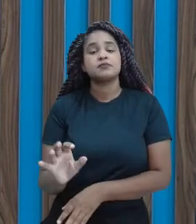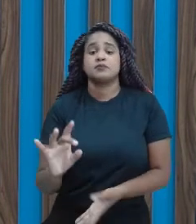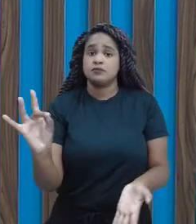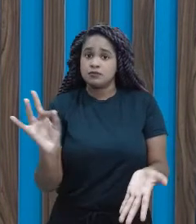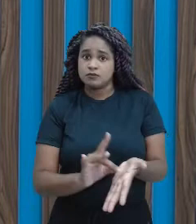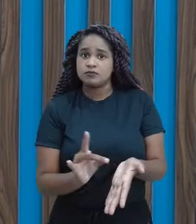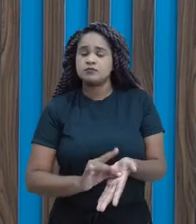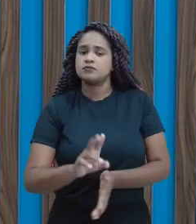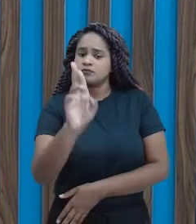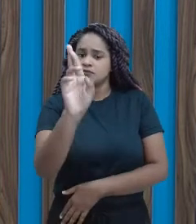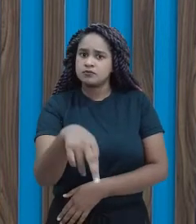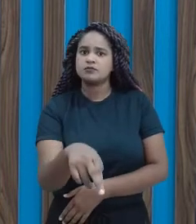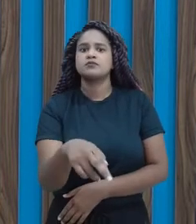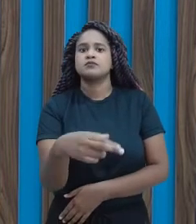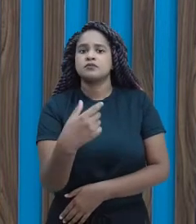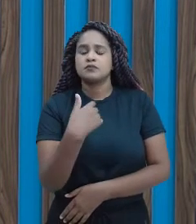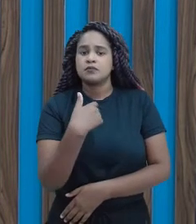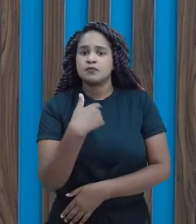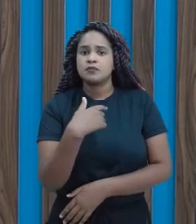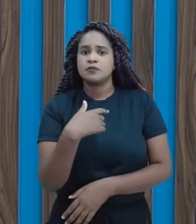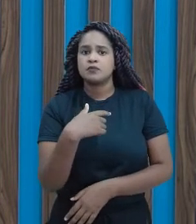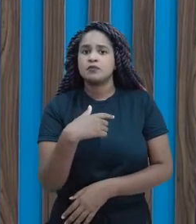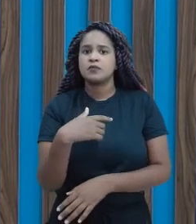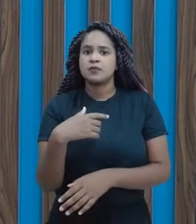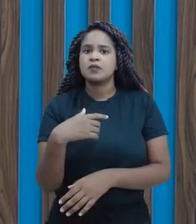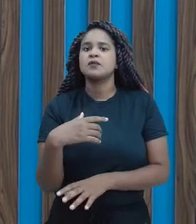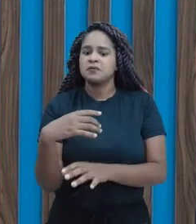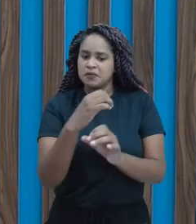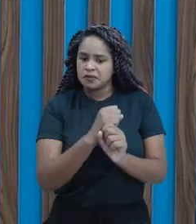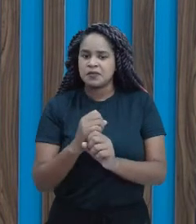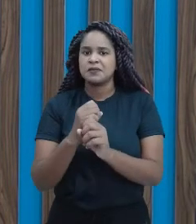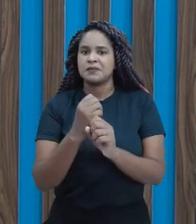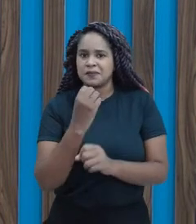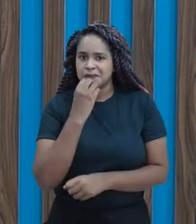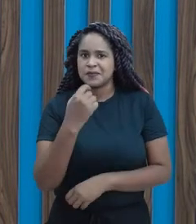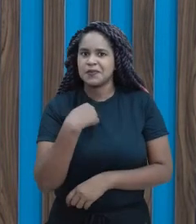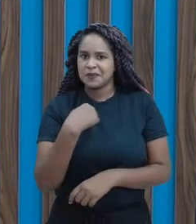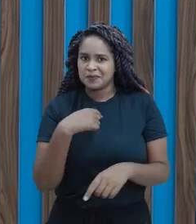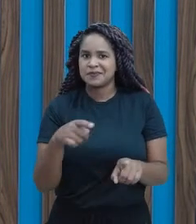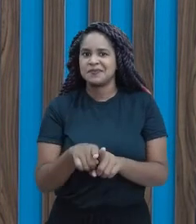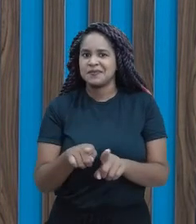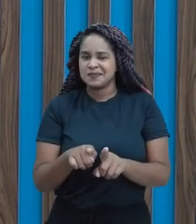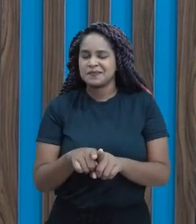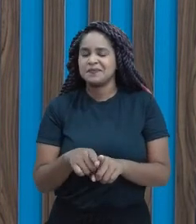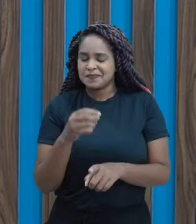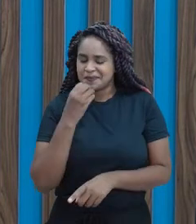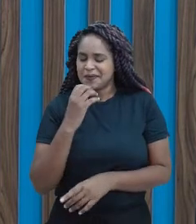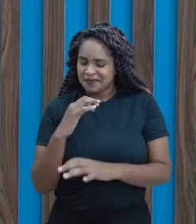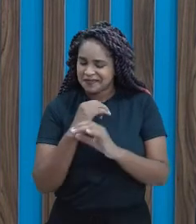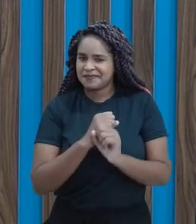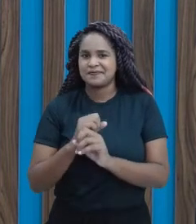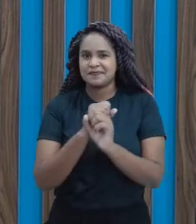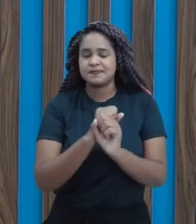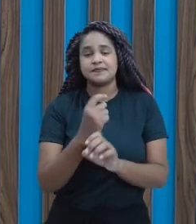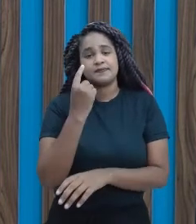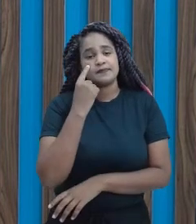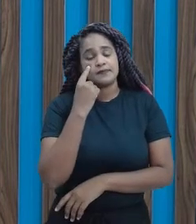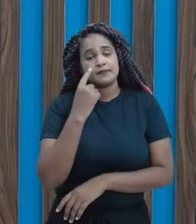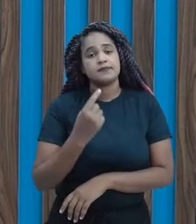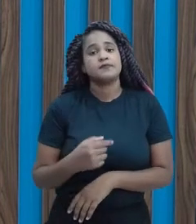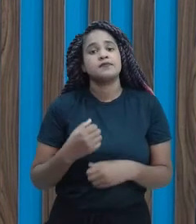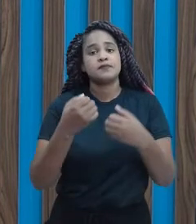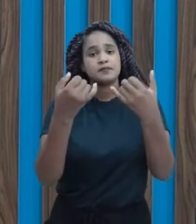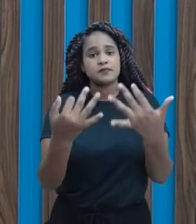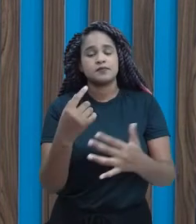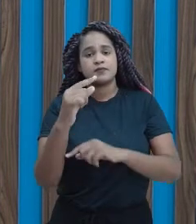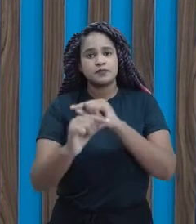Acho que você estava explicando, eu acho que estou bom de cálculo aí, viu? Eu estava acertando tudinho até então. Mas, assim, como eu tinha falado, né,